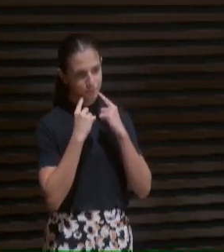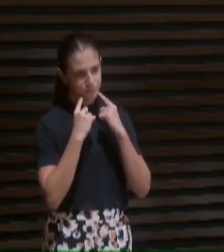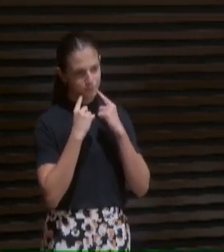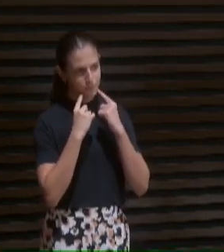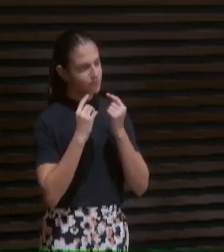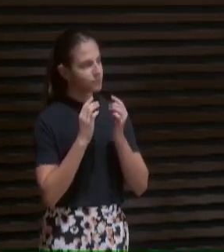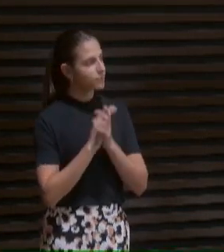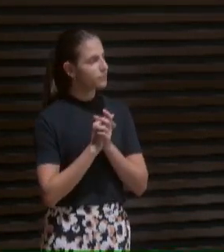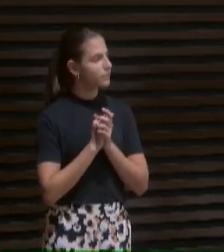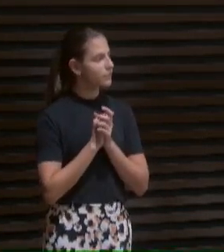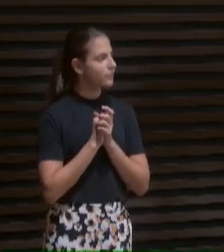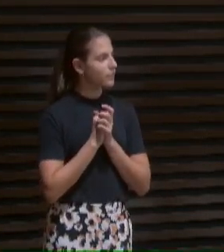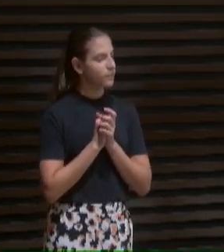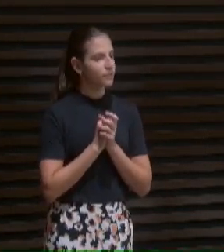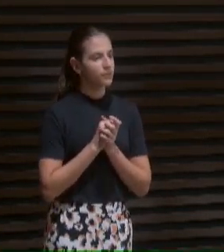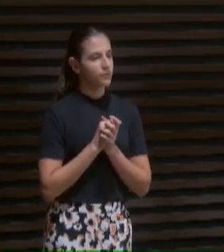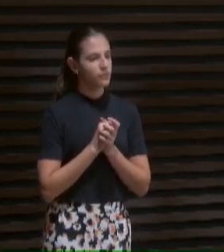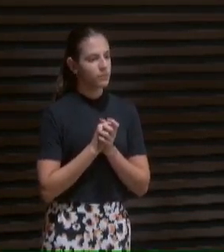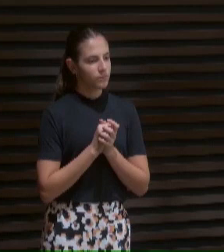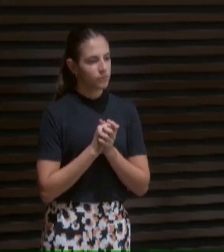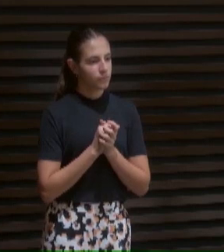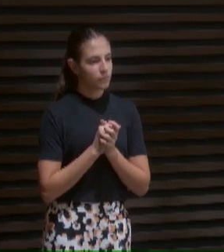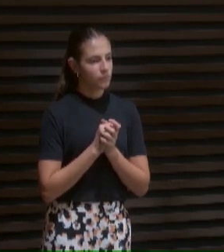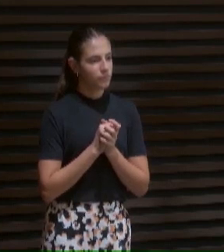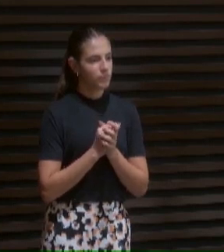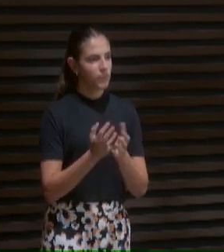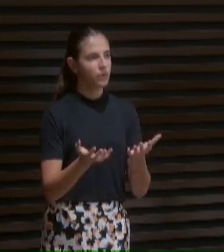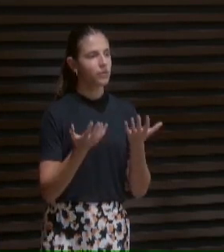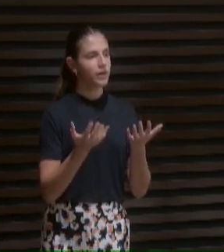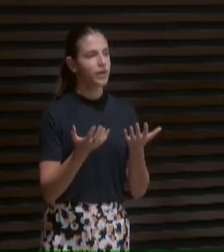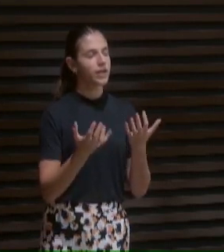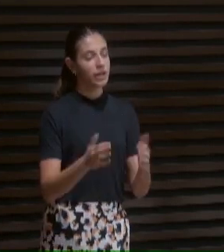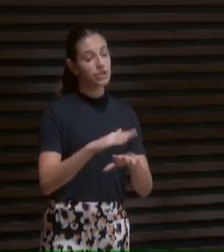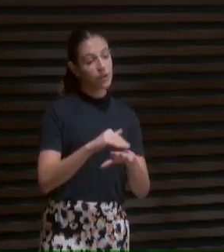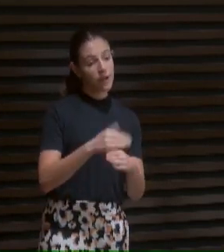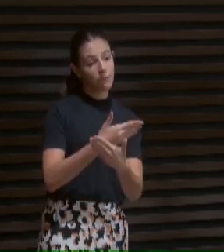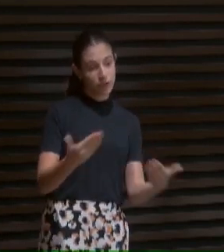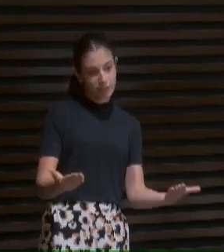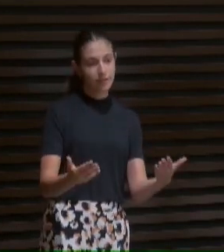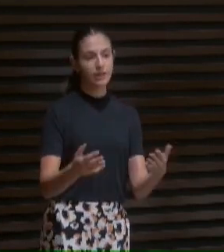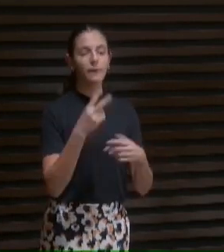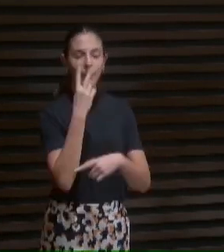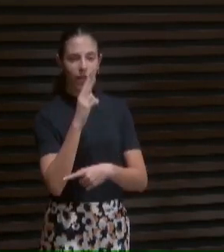Eu queria concitá-los a essa semana ler